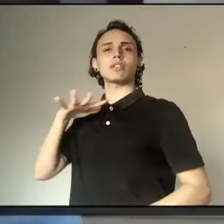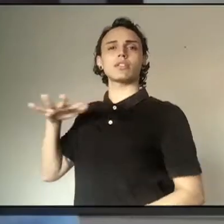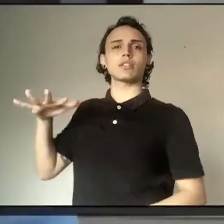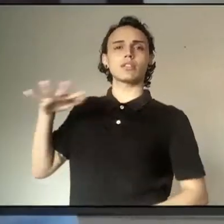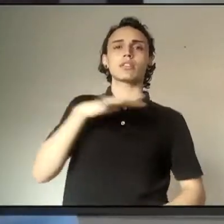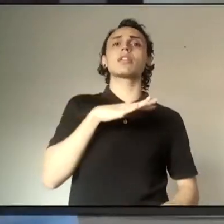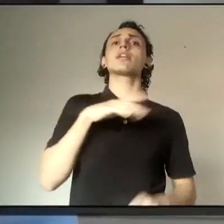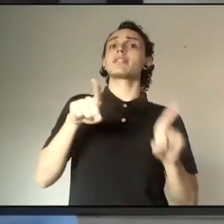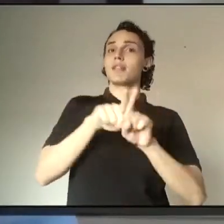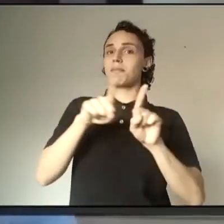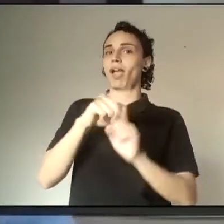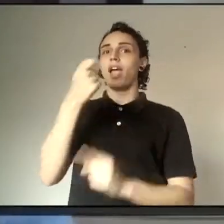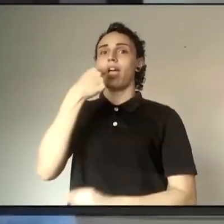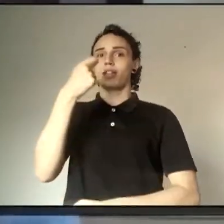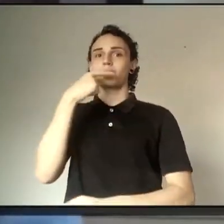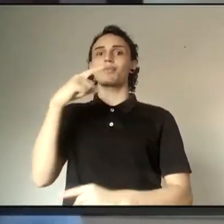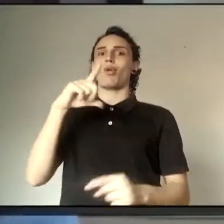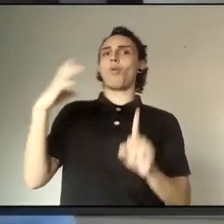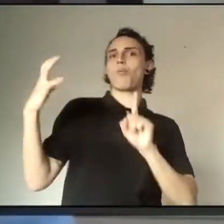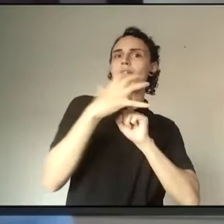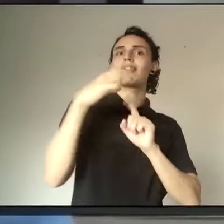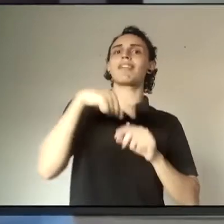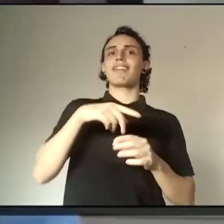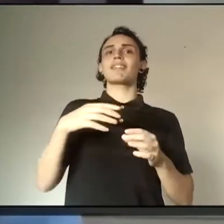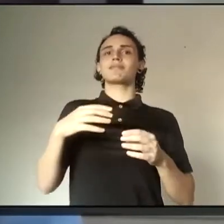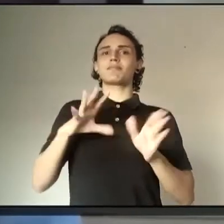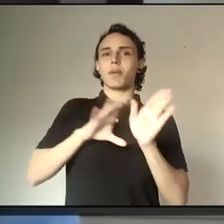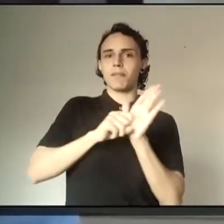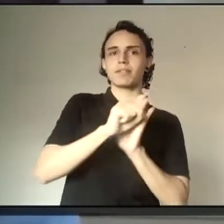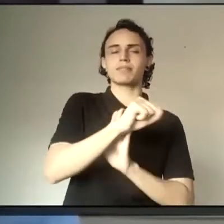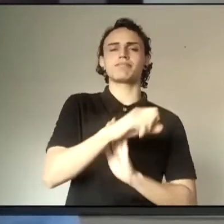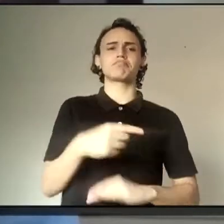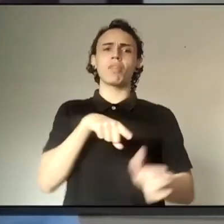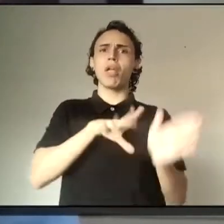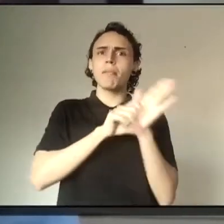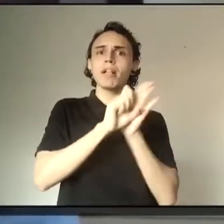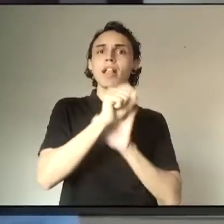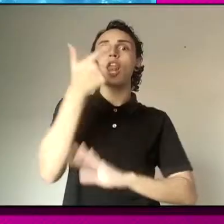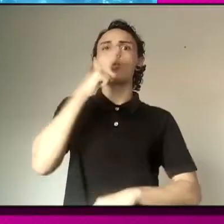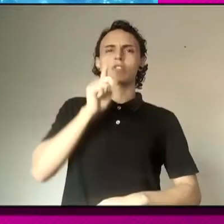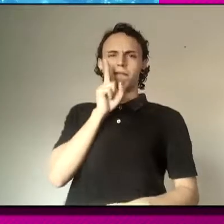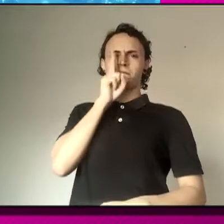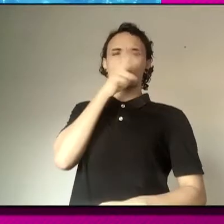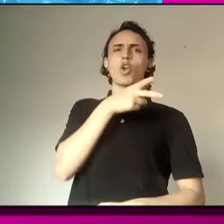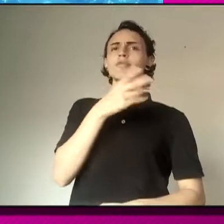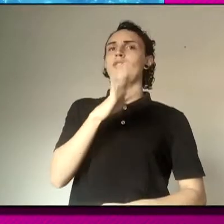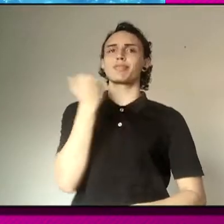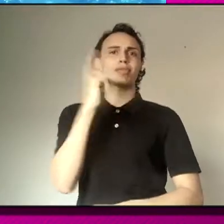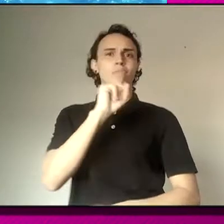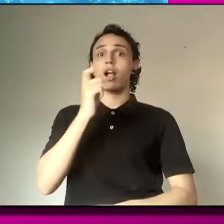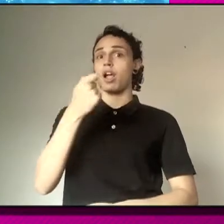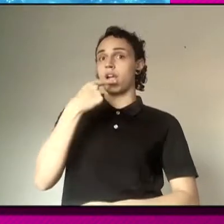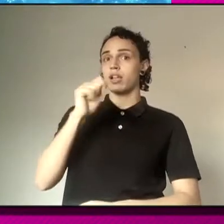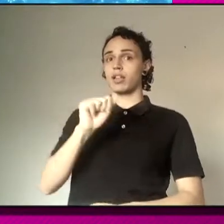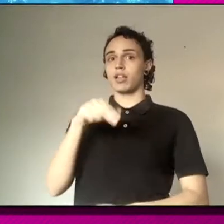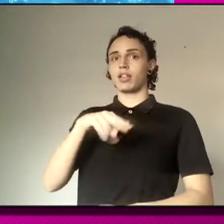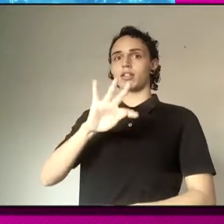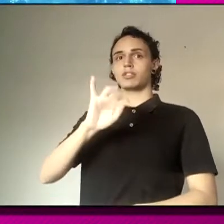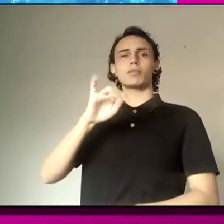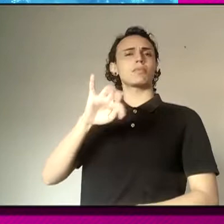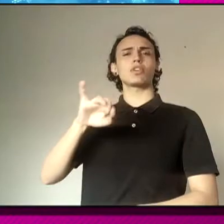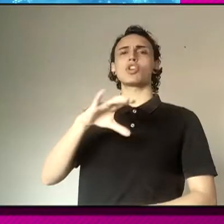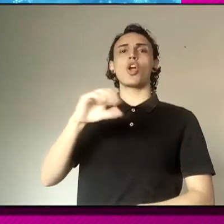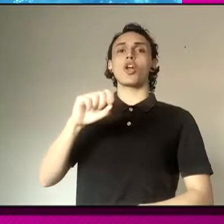as pressões daquilo que circunda o nosso ambiente, inclusive dos antibióticos. E aquela que